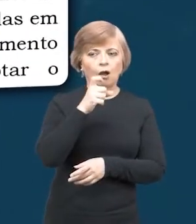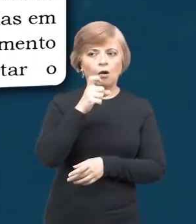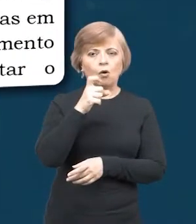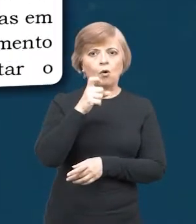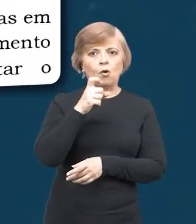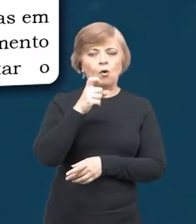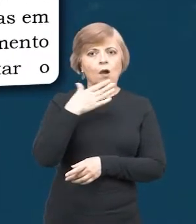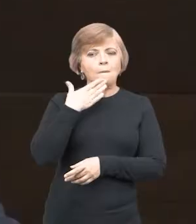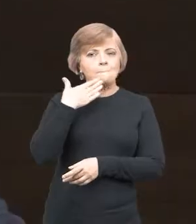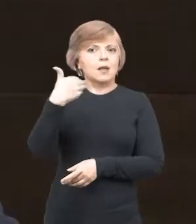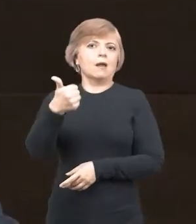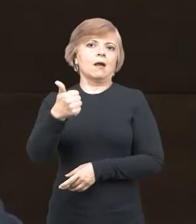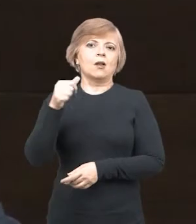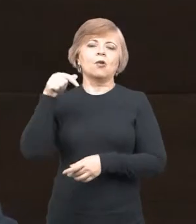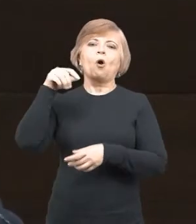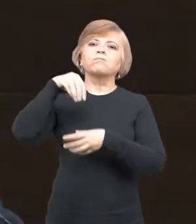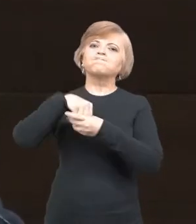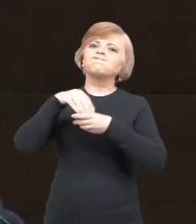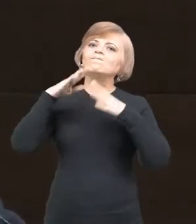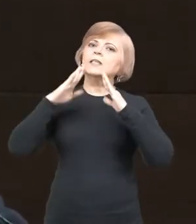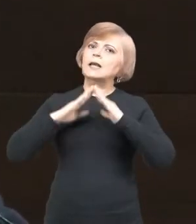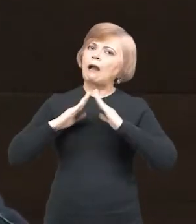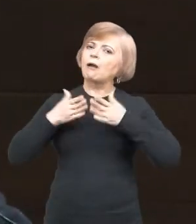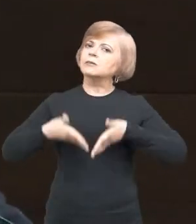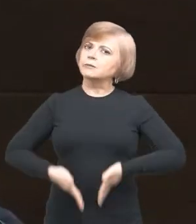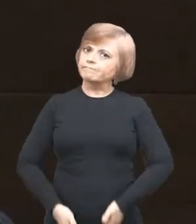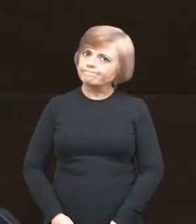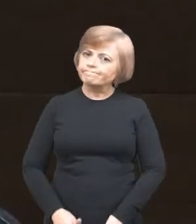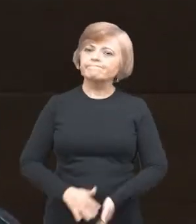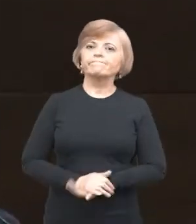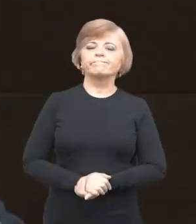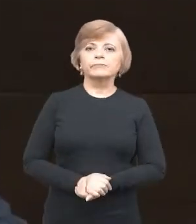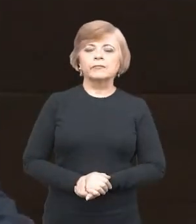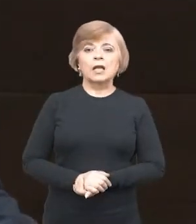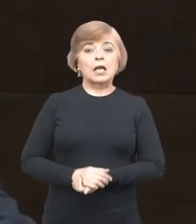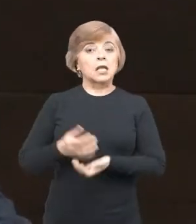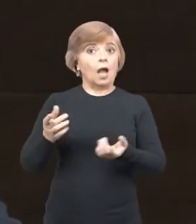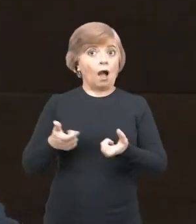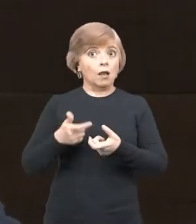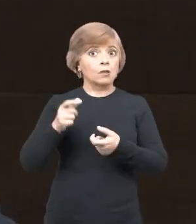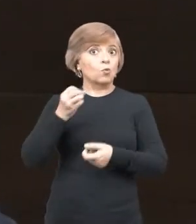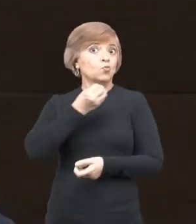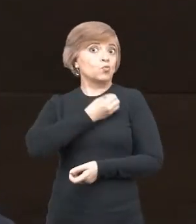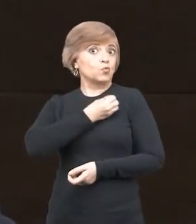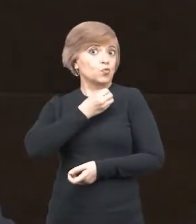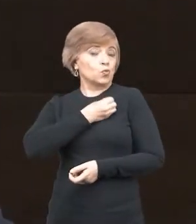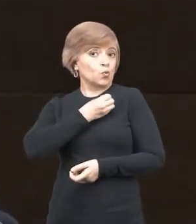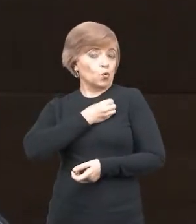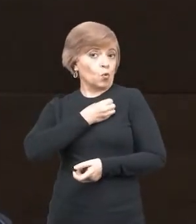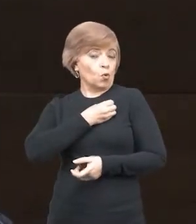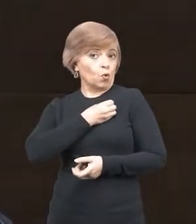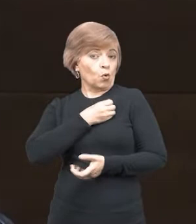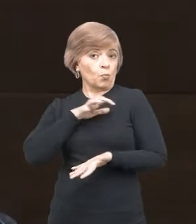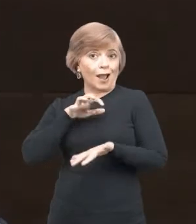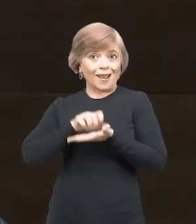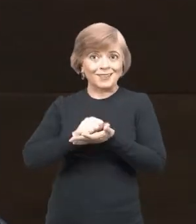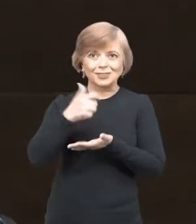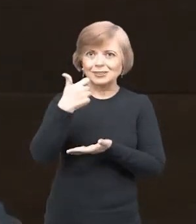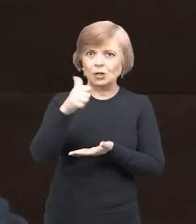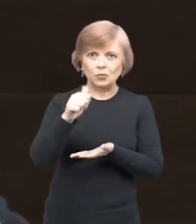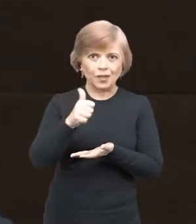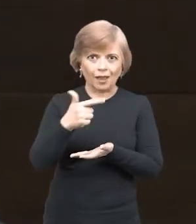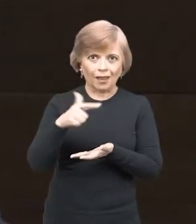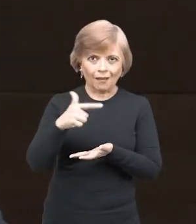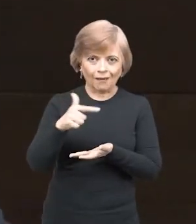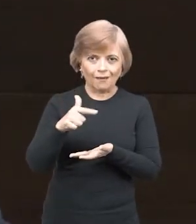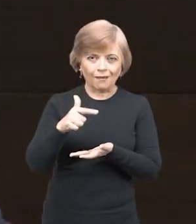ter filhos em casa. E assim o número de crianças sem registro, ou seja, sem certidão de